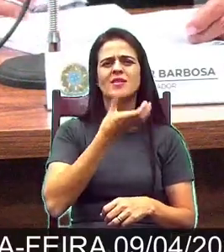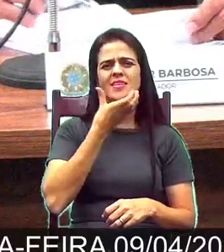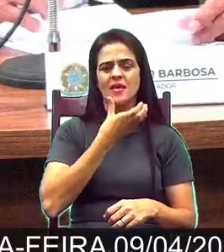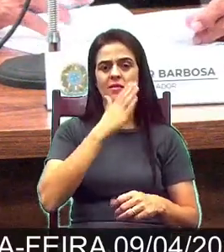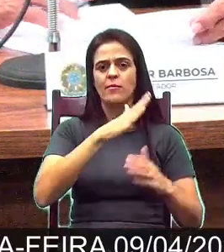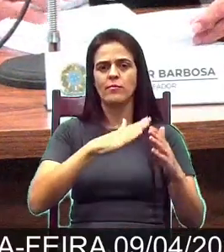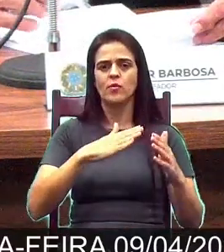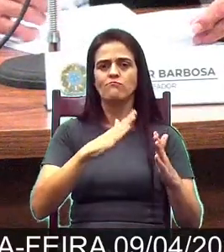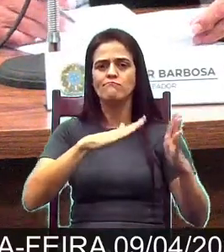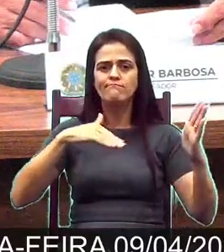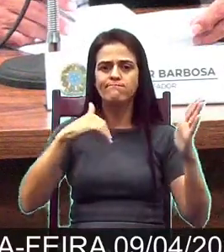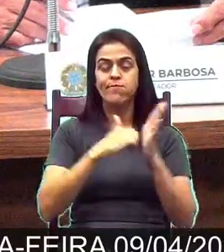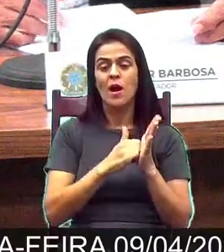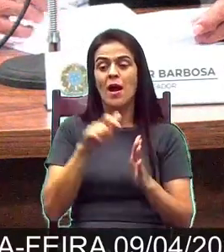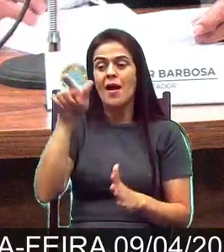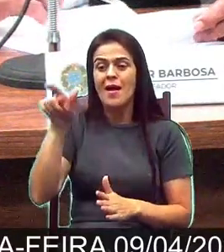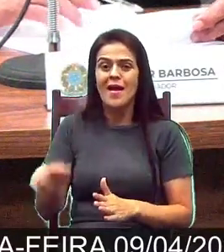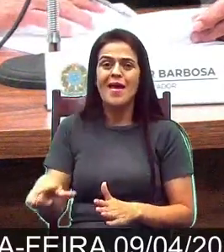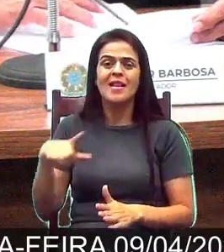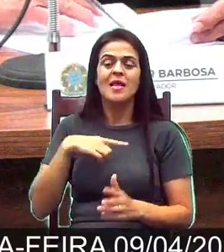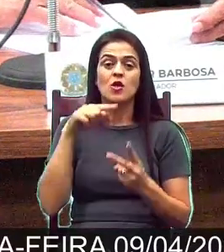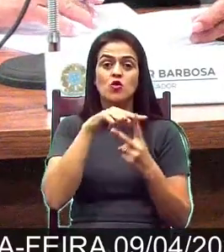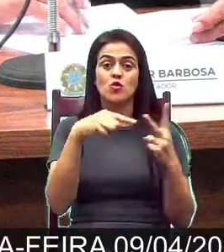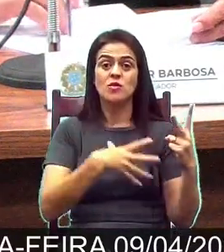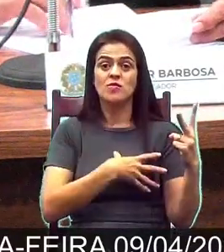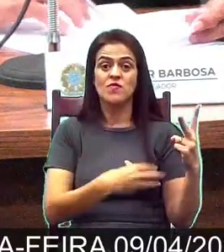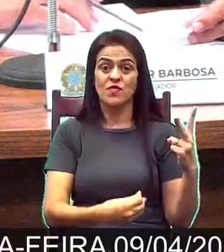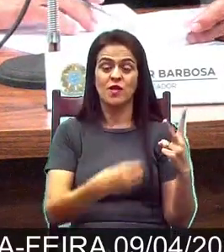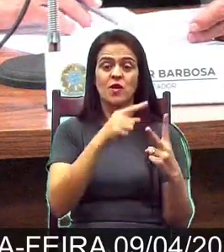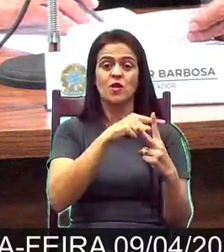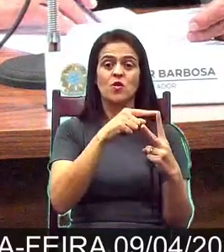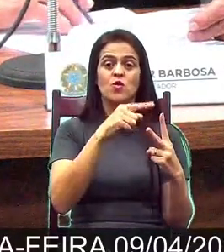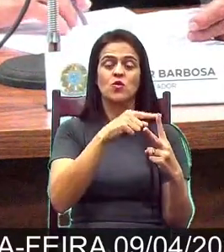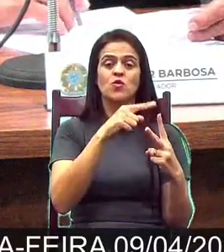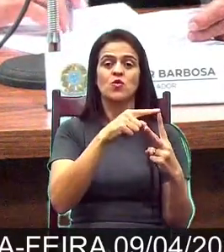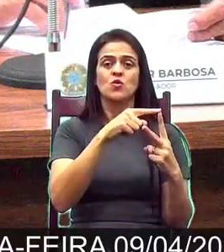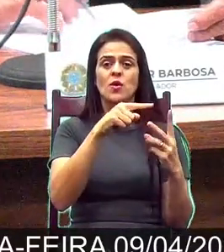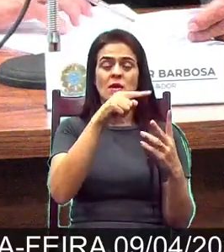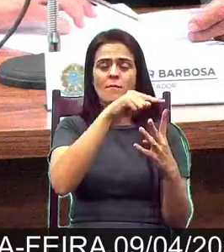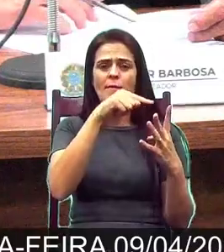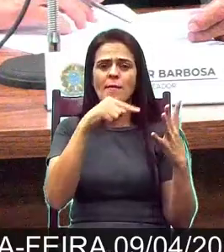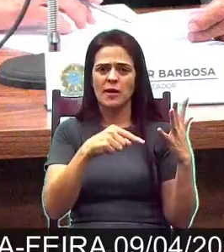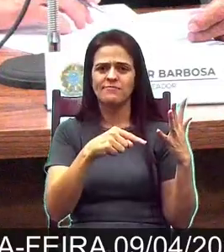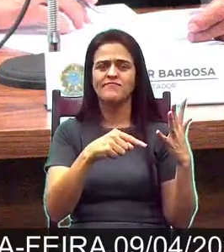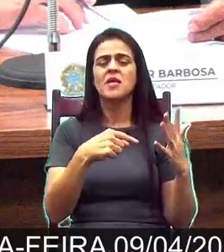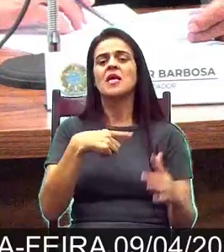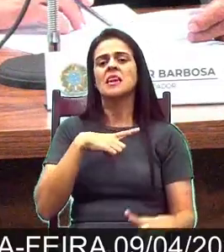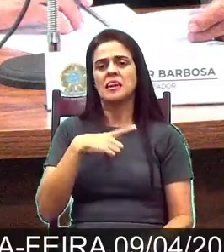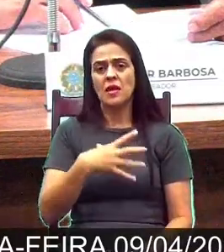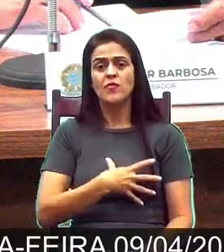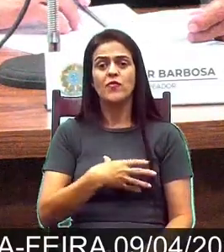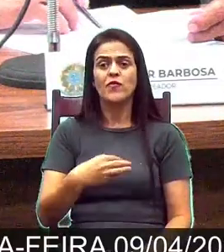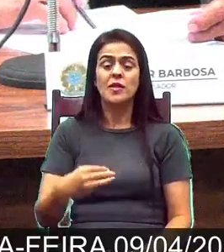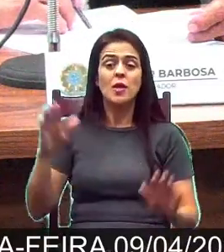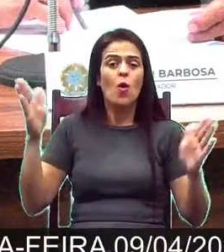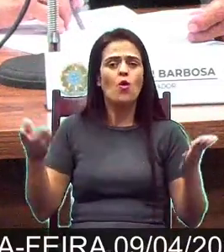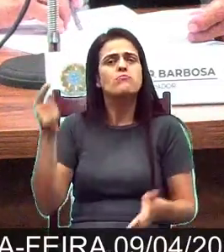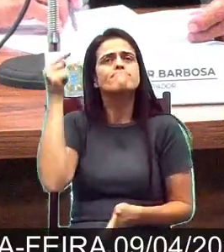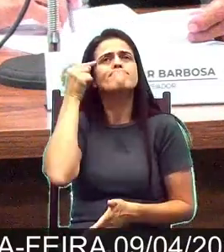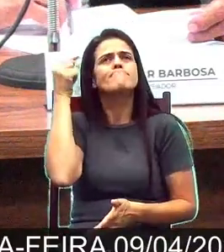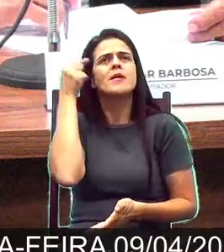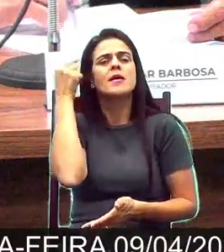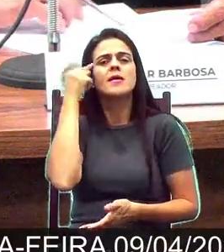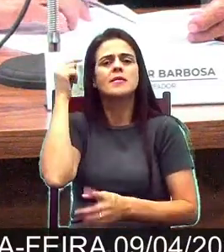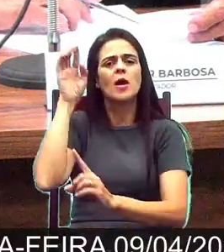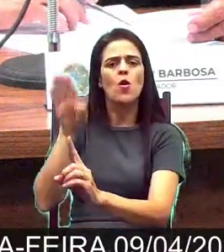Braulio deixou os filhos Vitória, Raul, Isabela e Nicolas. E por reconhecimento e honra à sua memória,